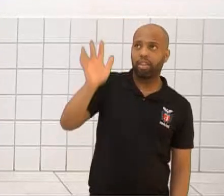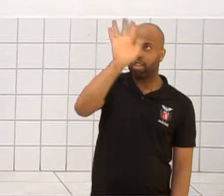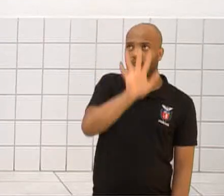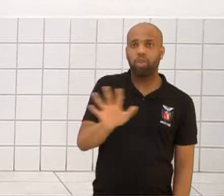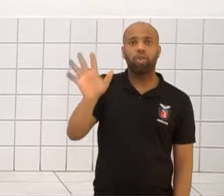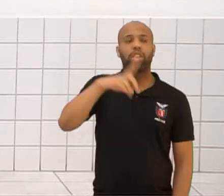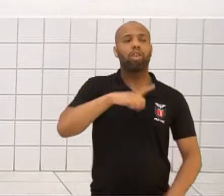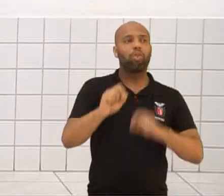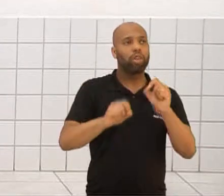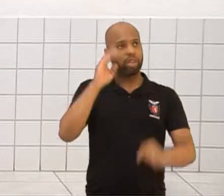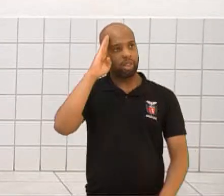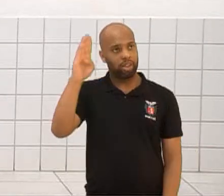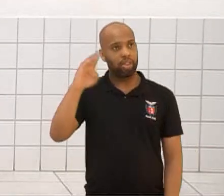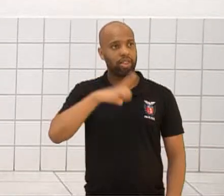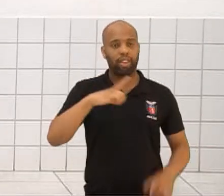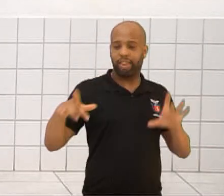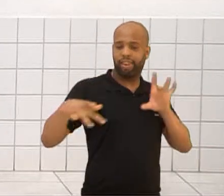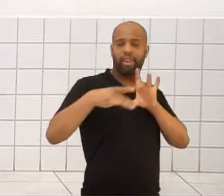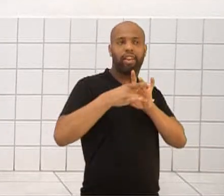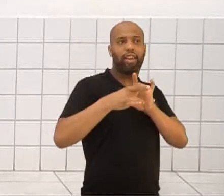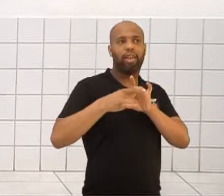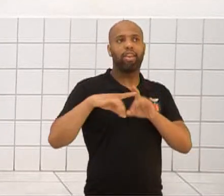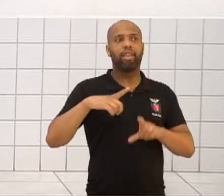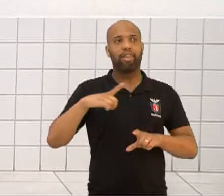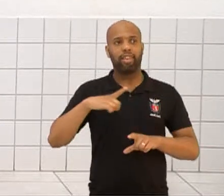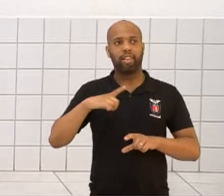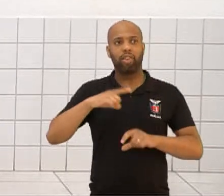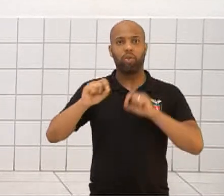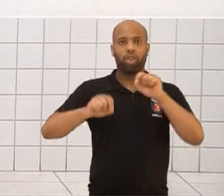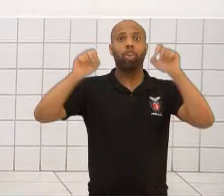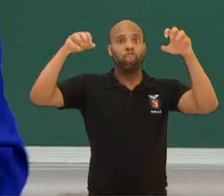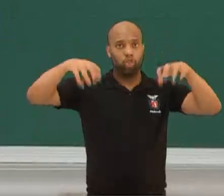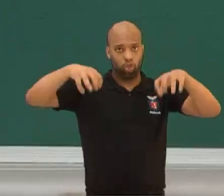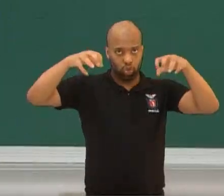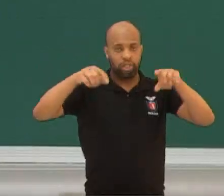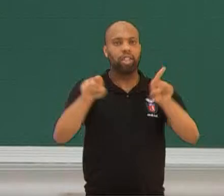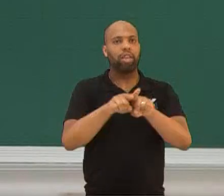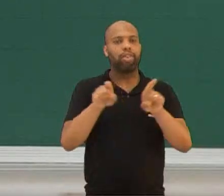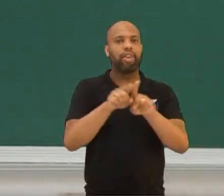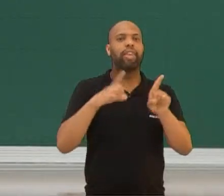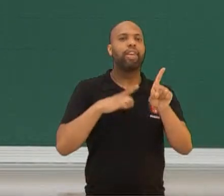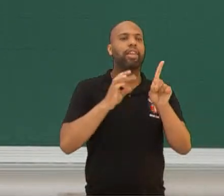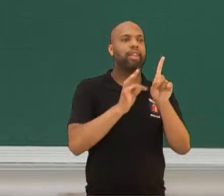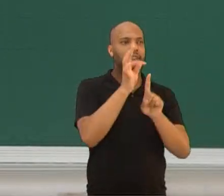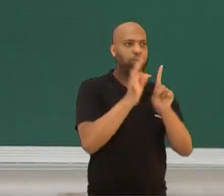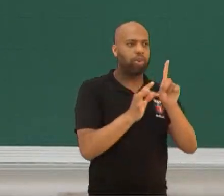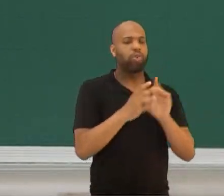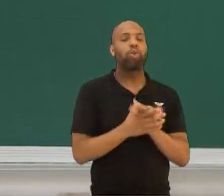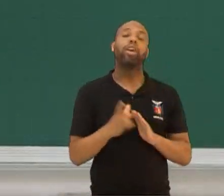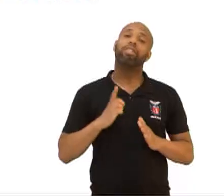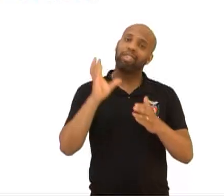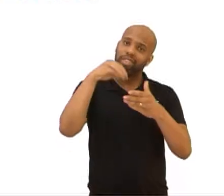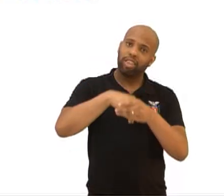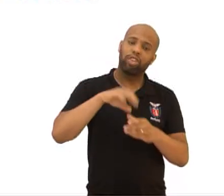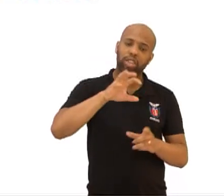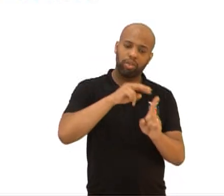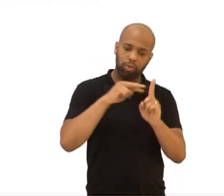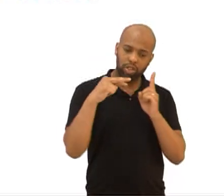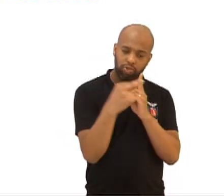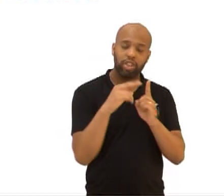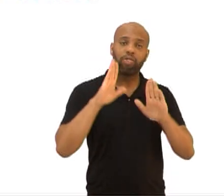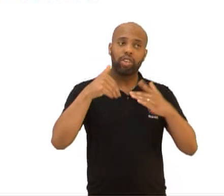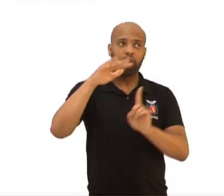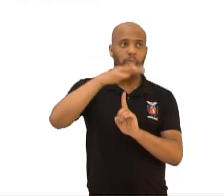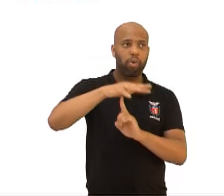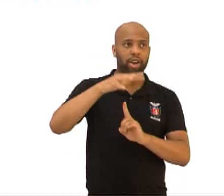ter principalmente atrelada a questão precipitação e temperatura, que é do Köppen. Dentro dessa perspectiva, o Paraná